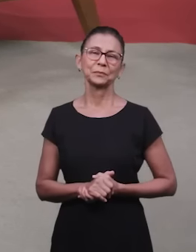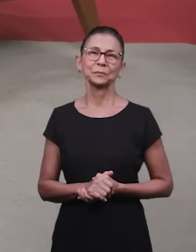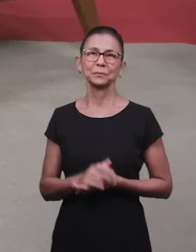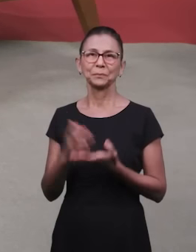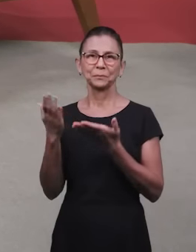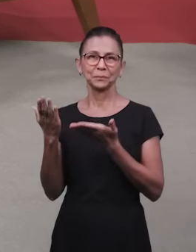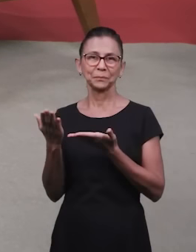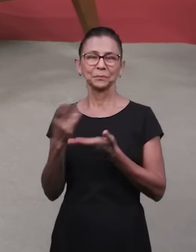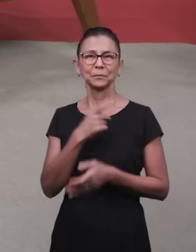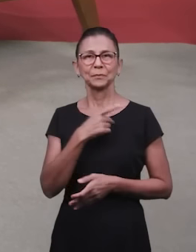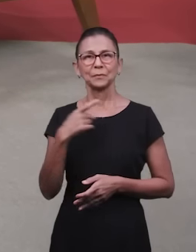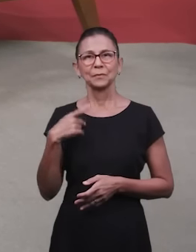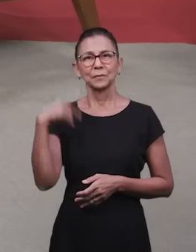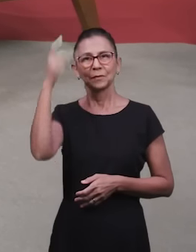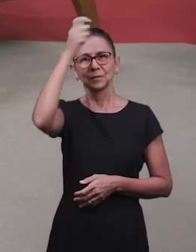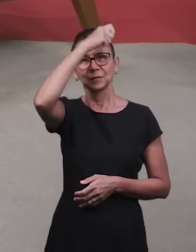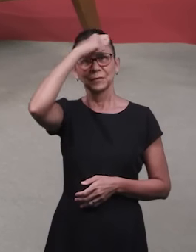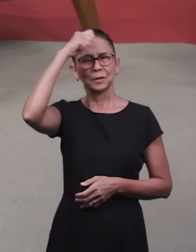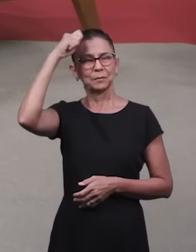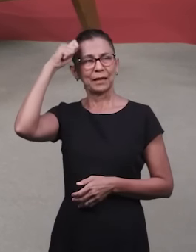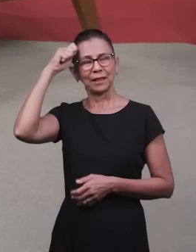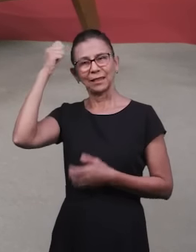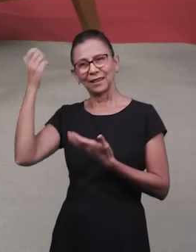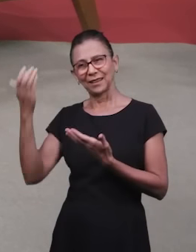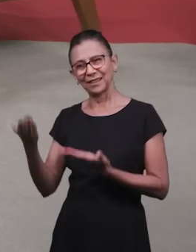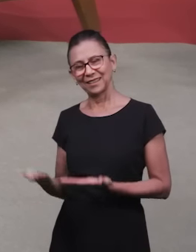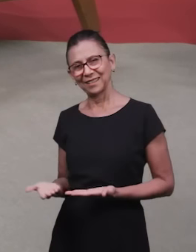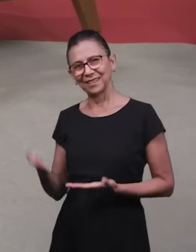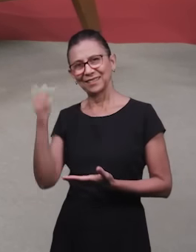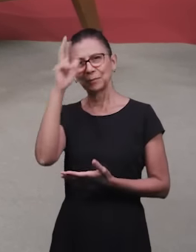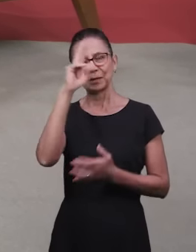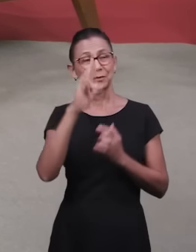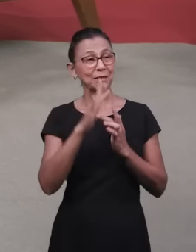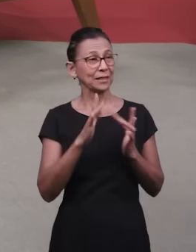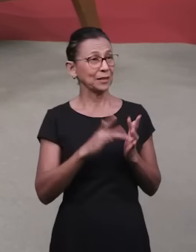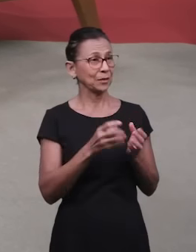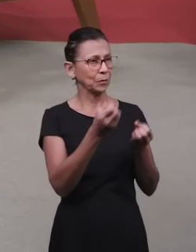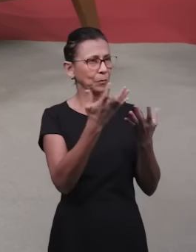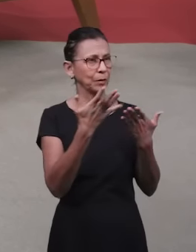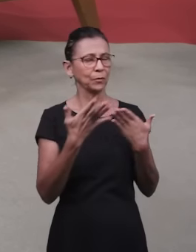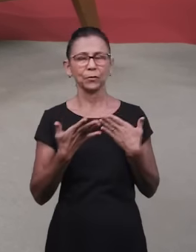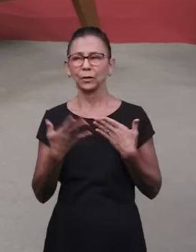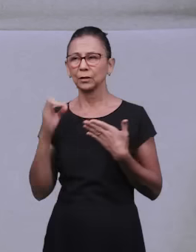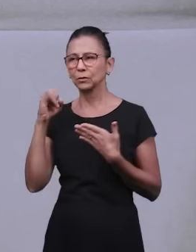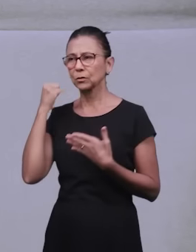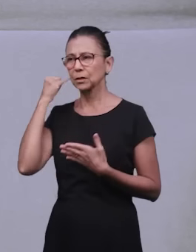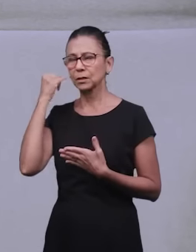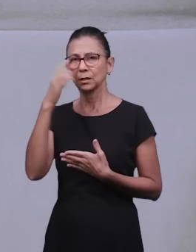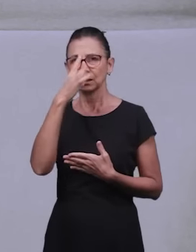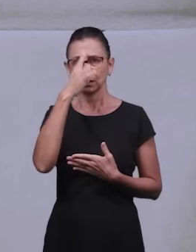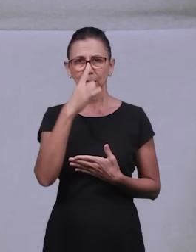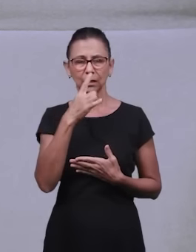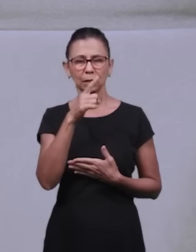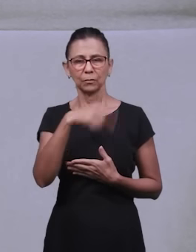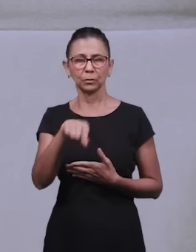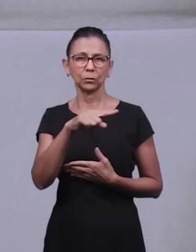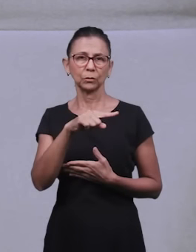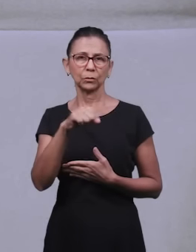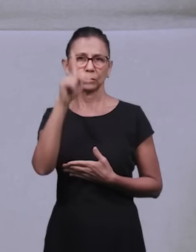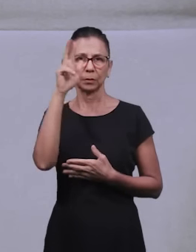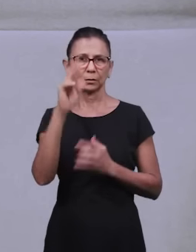conosco. É o pastor Amadeu Loureiro, está conosco aqui. Amadeu, paz do Senhor, seja bem-vindo ao programa. Pastor Josias, Daniel,